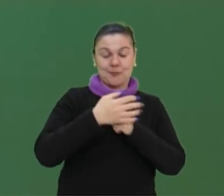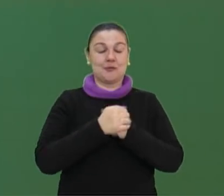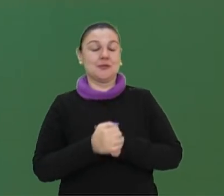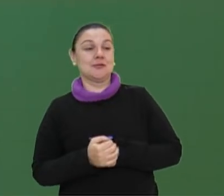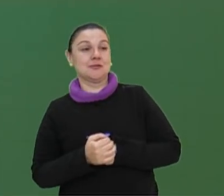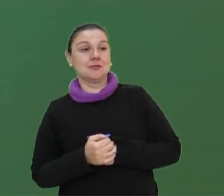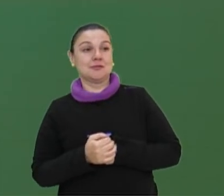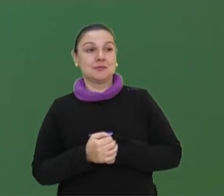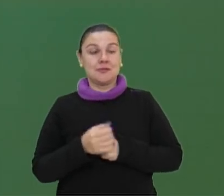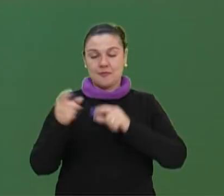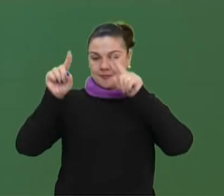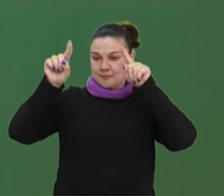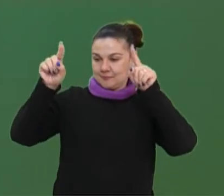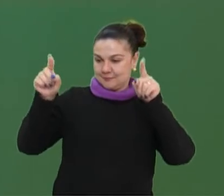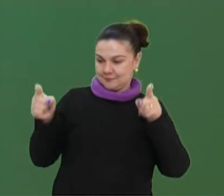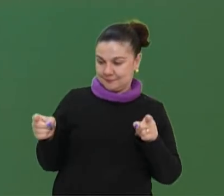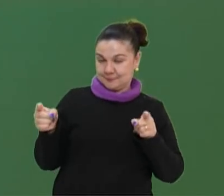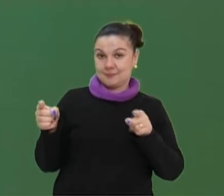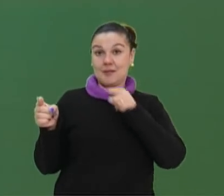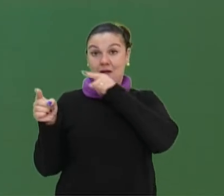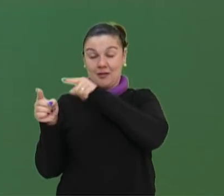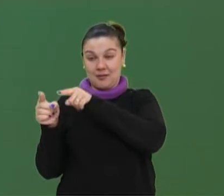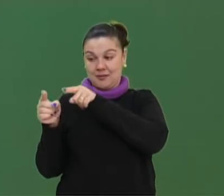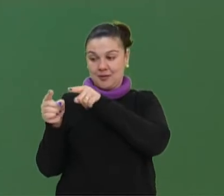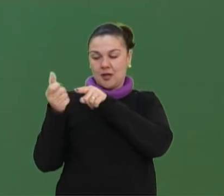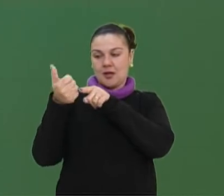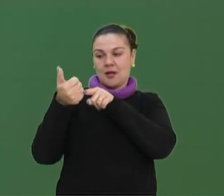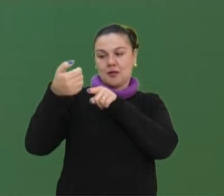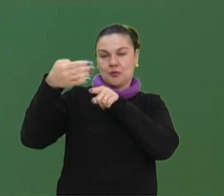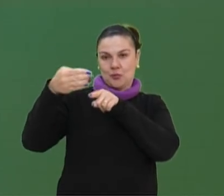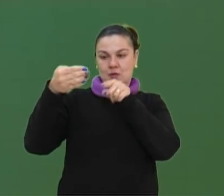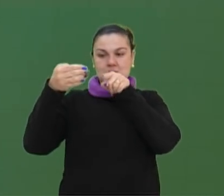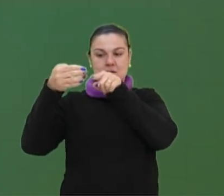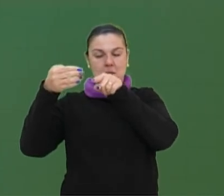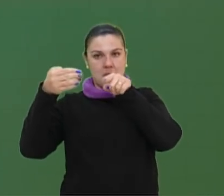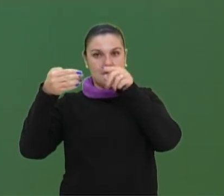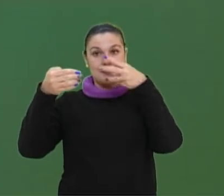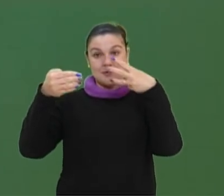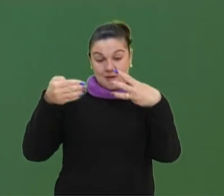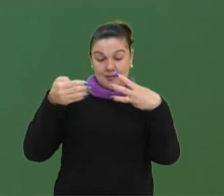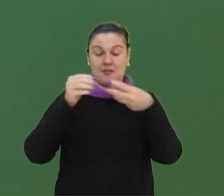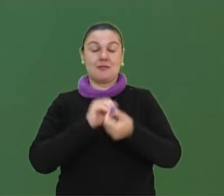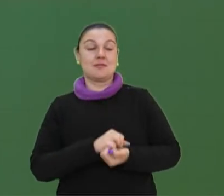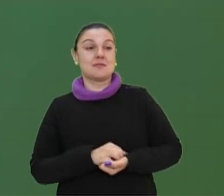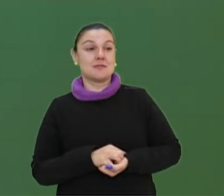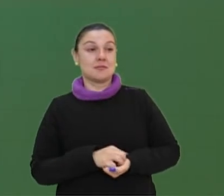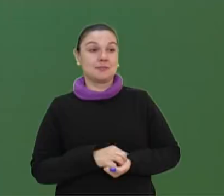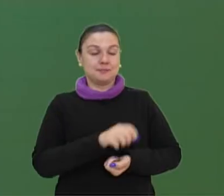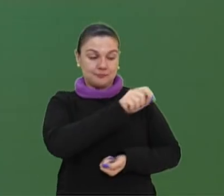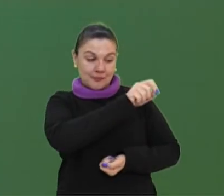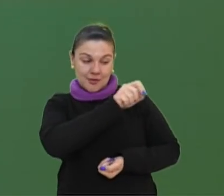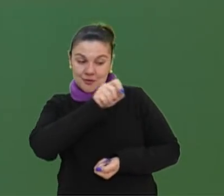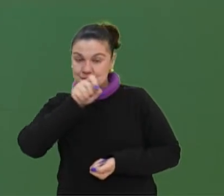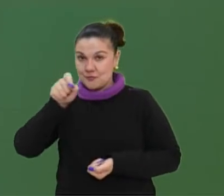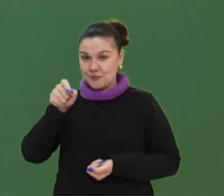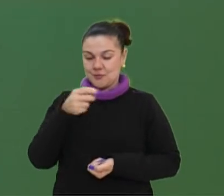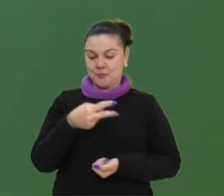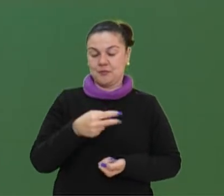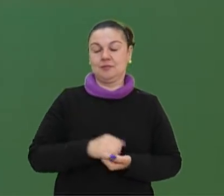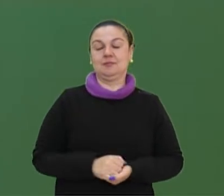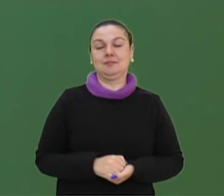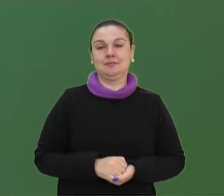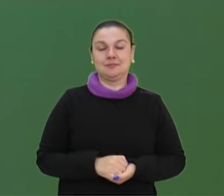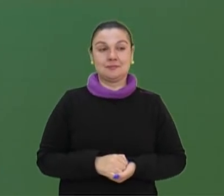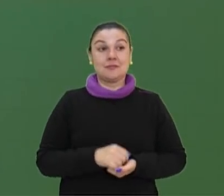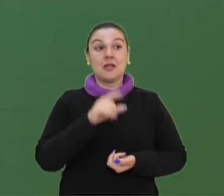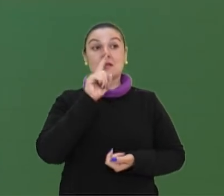o N, entre parênteses, os mesmos 14 menos 3, divididos por 2.